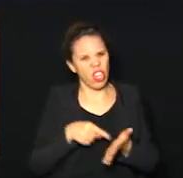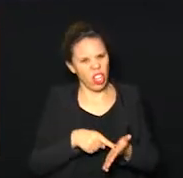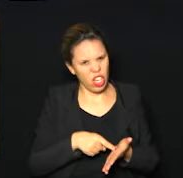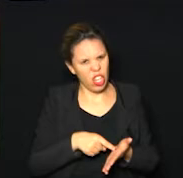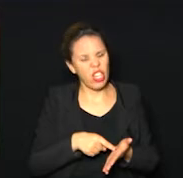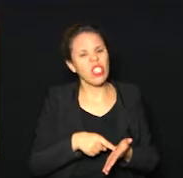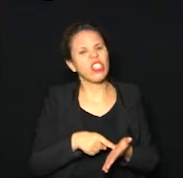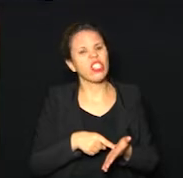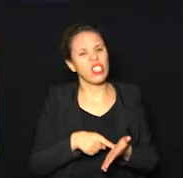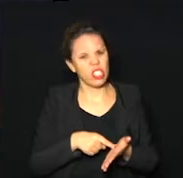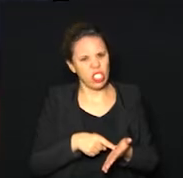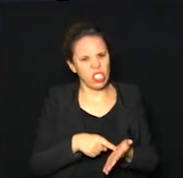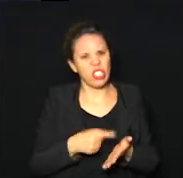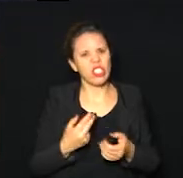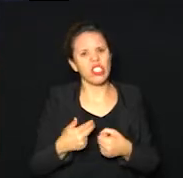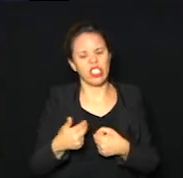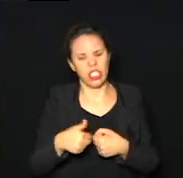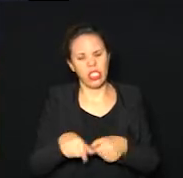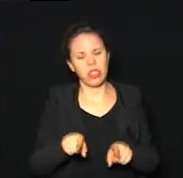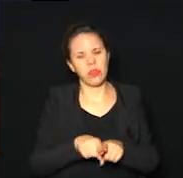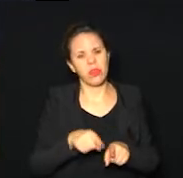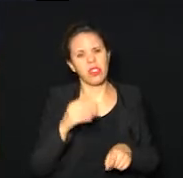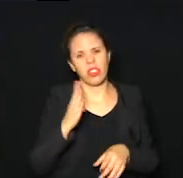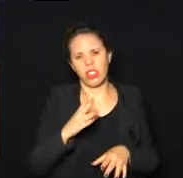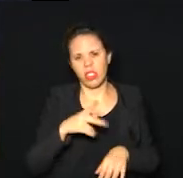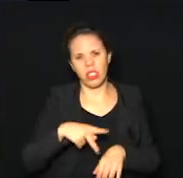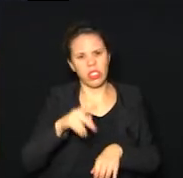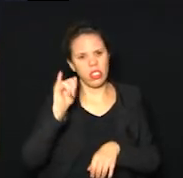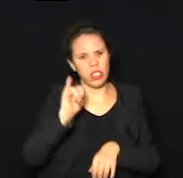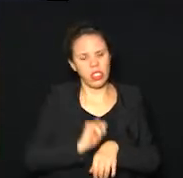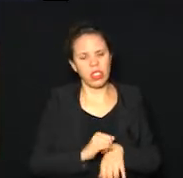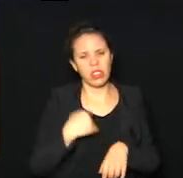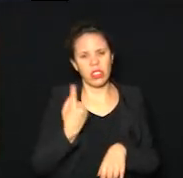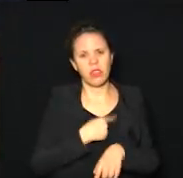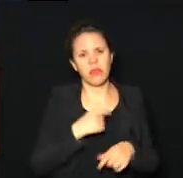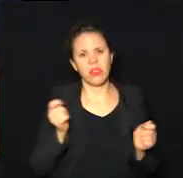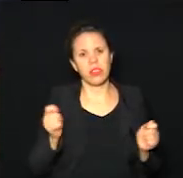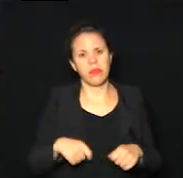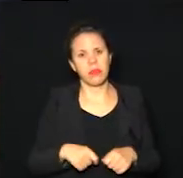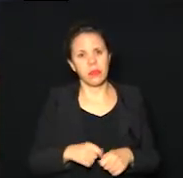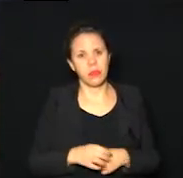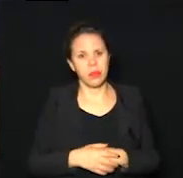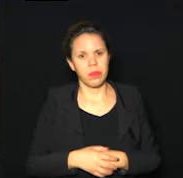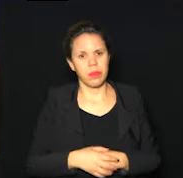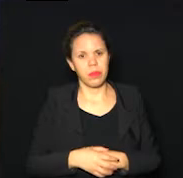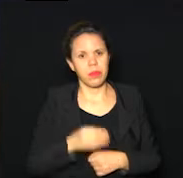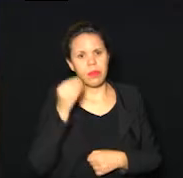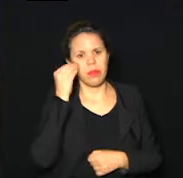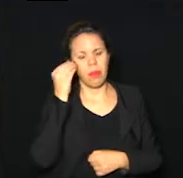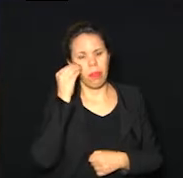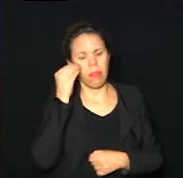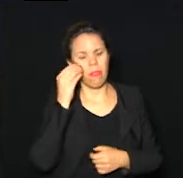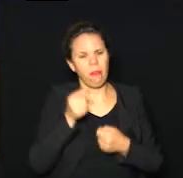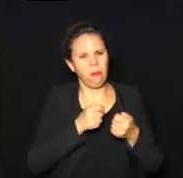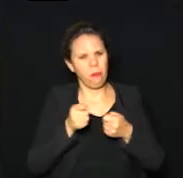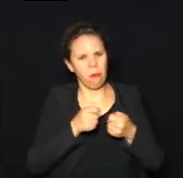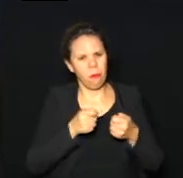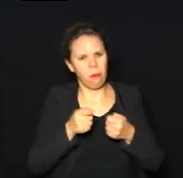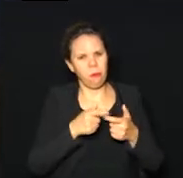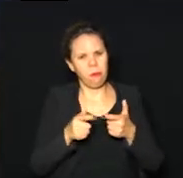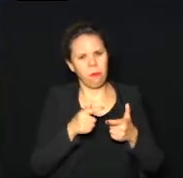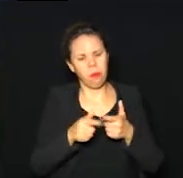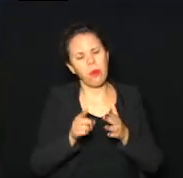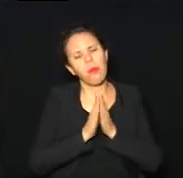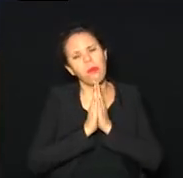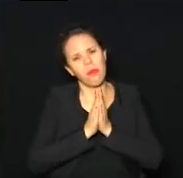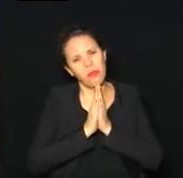estamos em todas as cortes, inclusive internacionais, para que possamos tentar conter um pouco essa onda. E, por